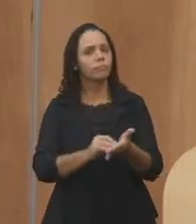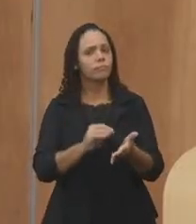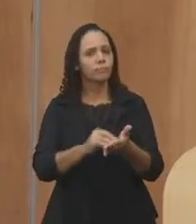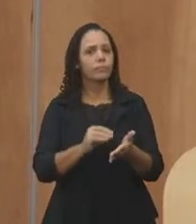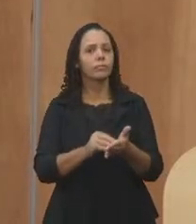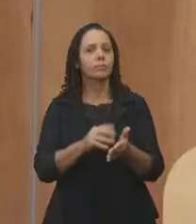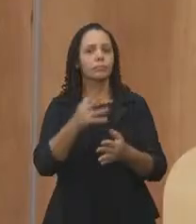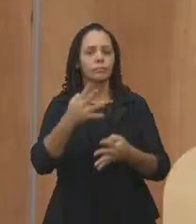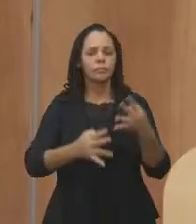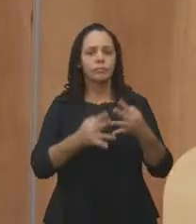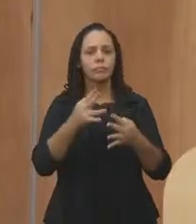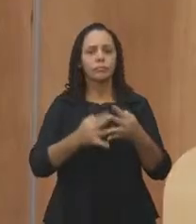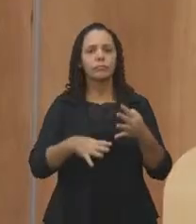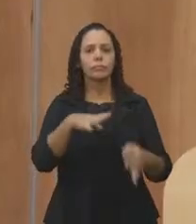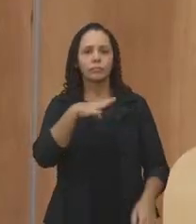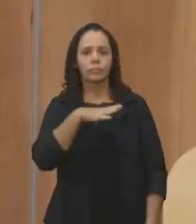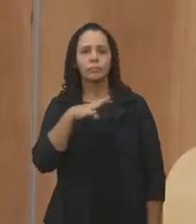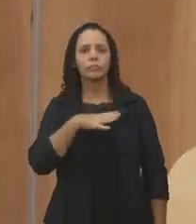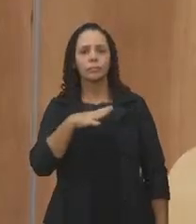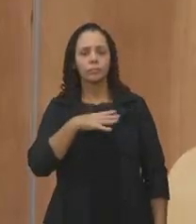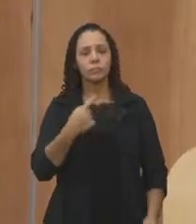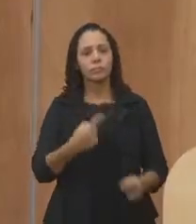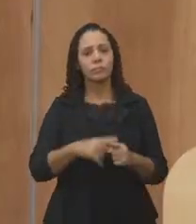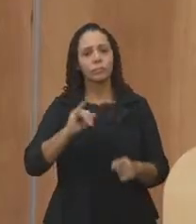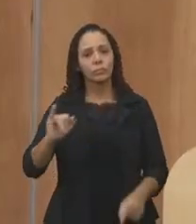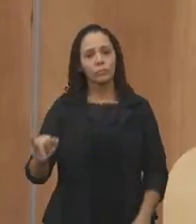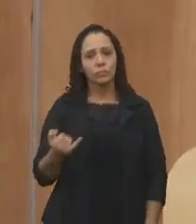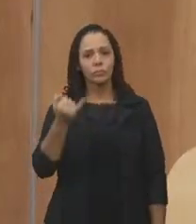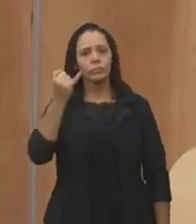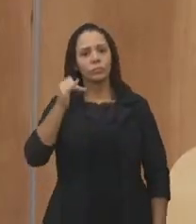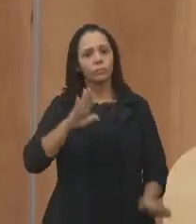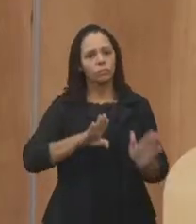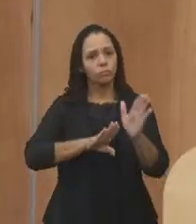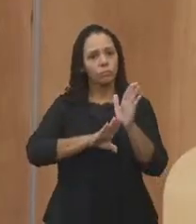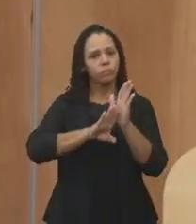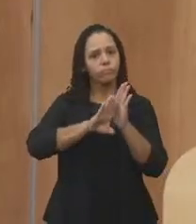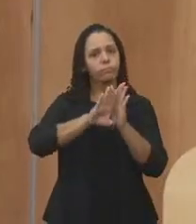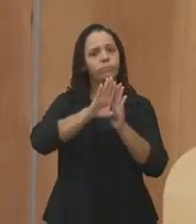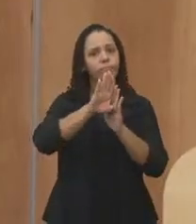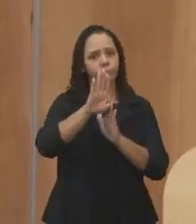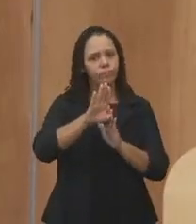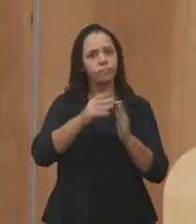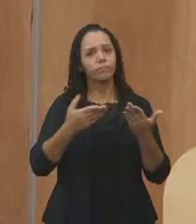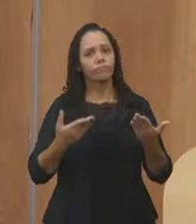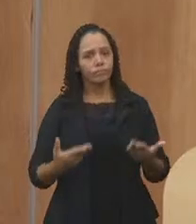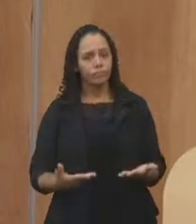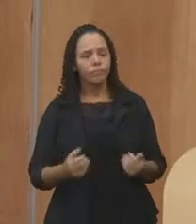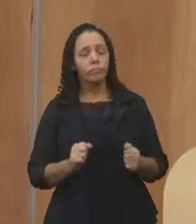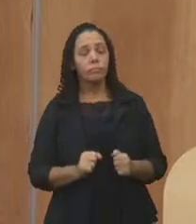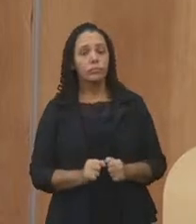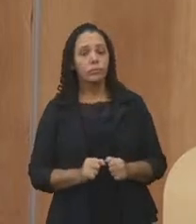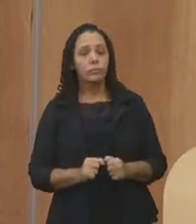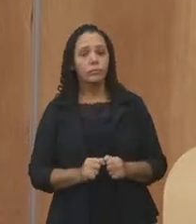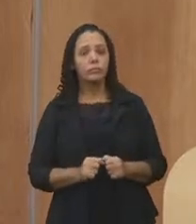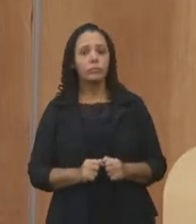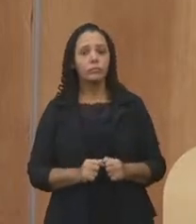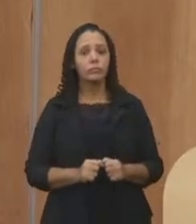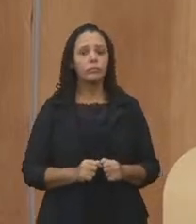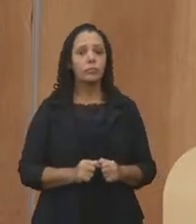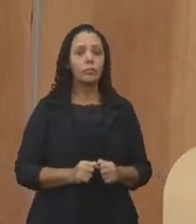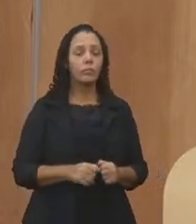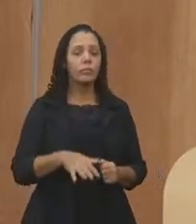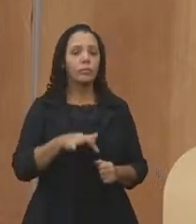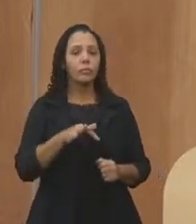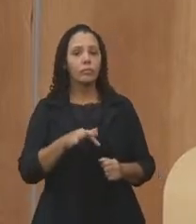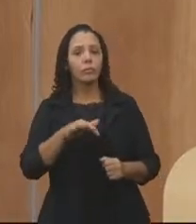município, uma vez que pressiona a taxa de juros, e aí o direcionamento de recursos é outro, né? Então, acho que o